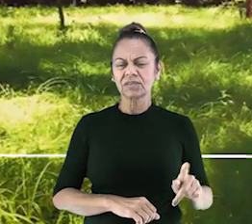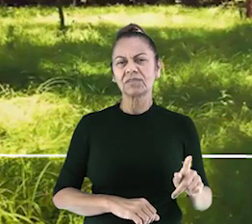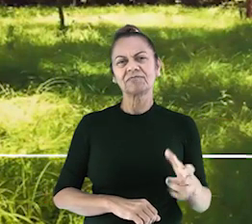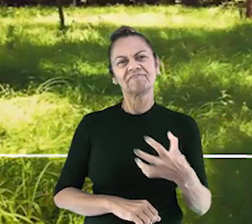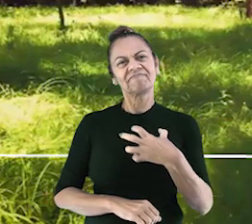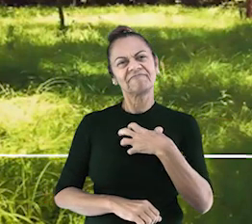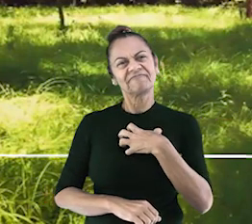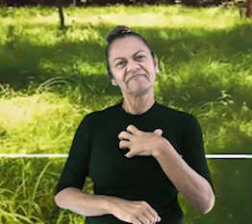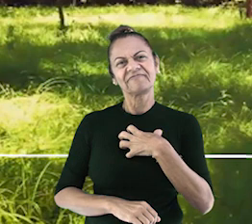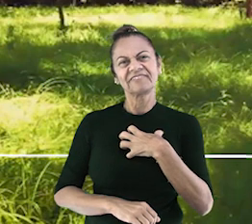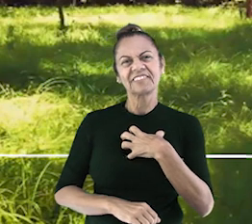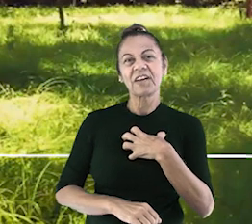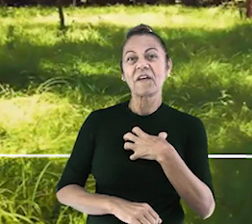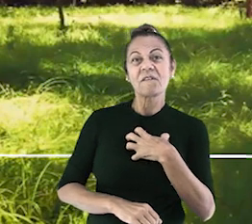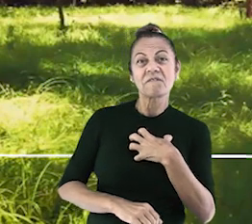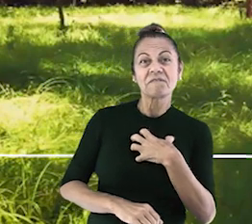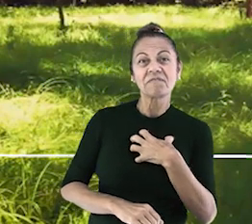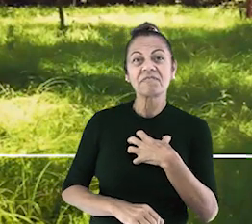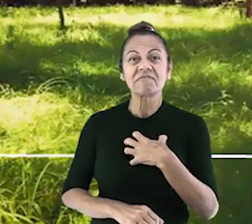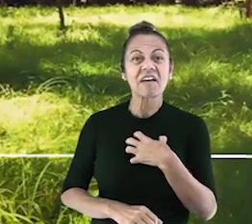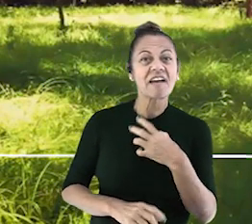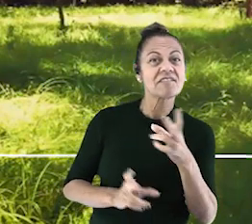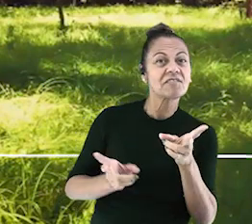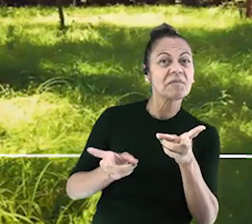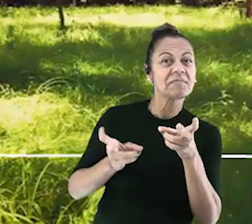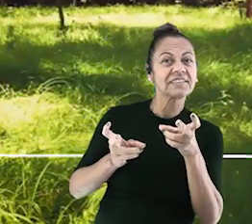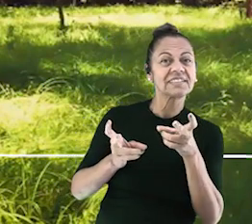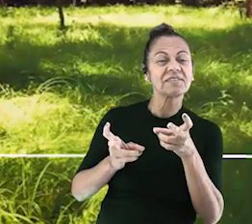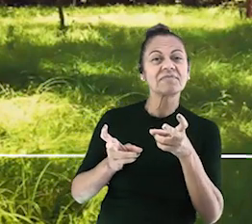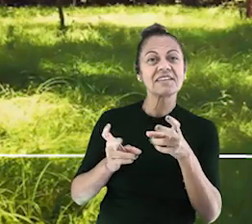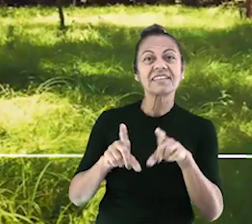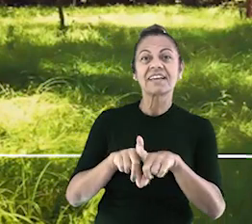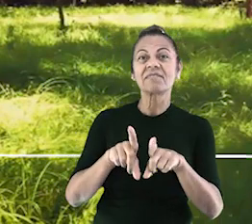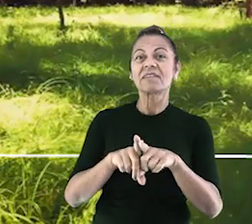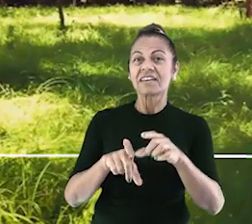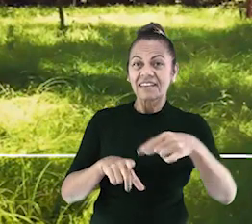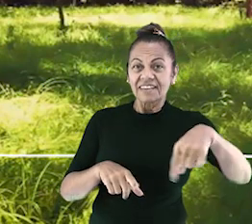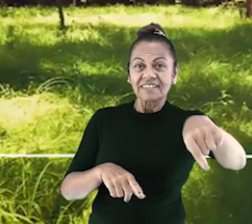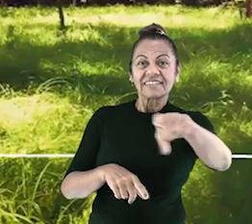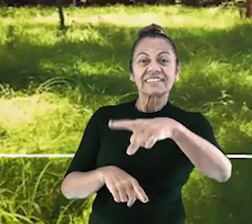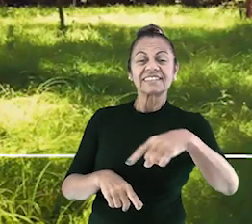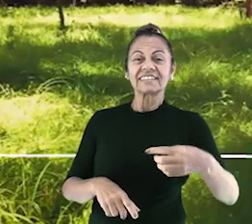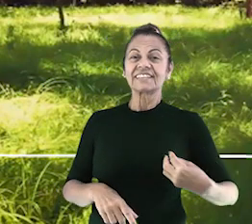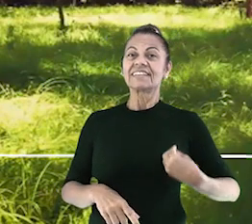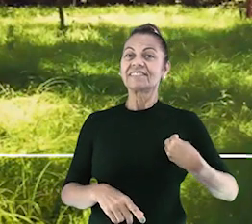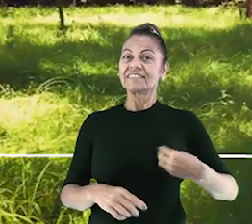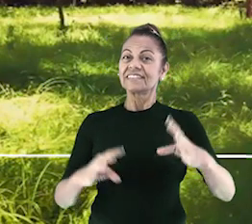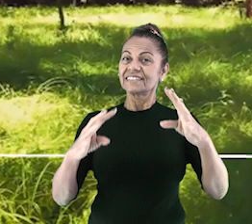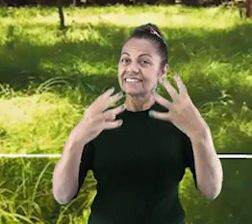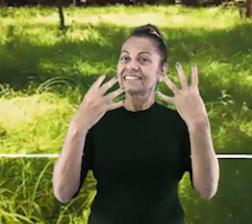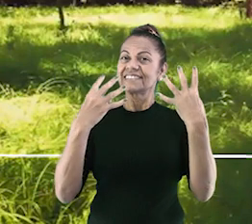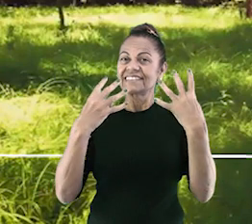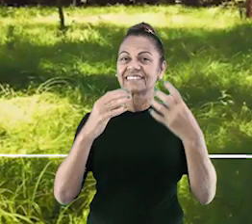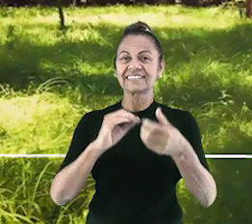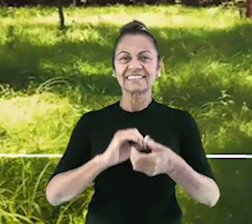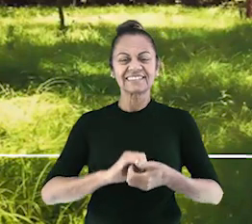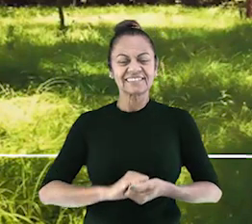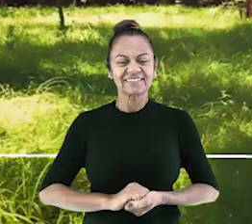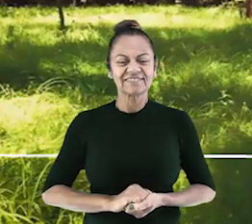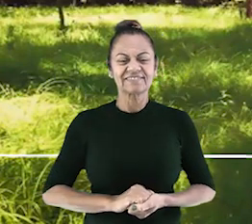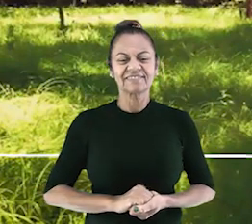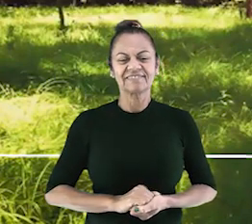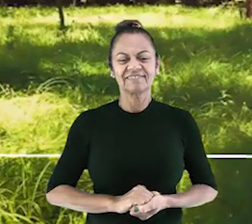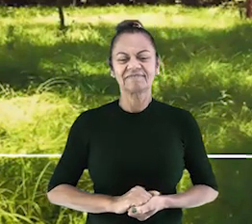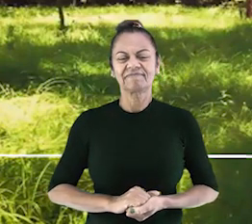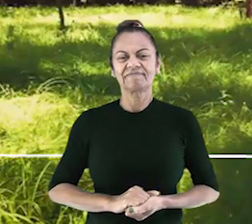eu, professor Wallace, ficarei sabendo que vocês estão aí. Você está aí do